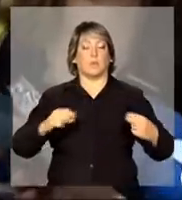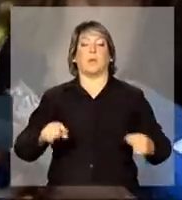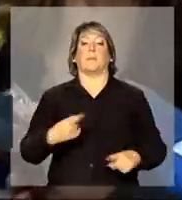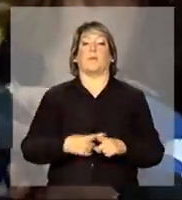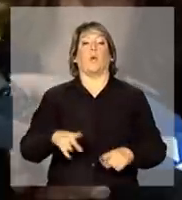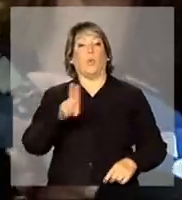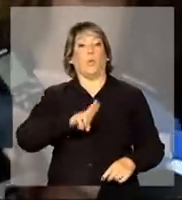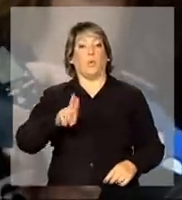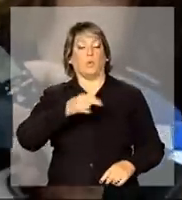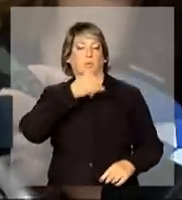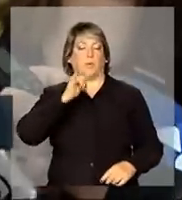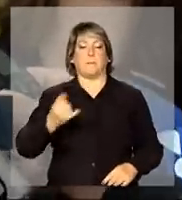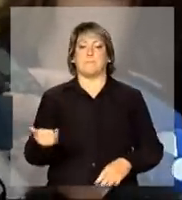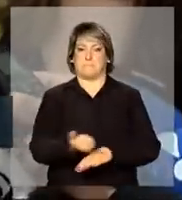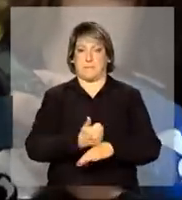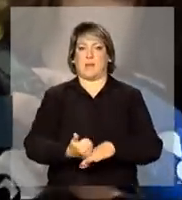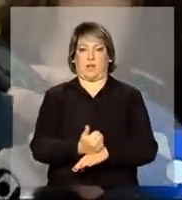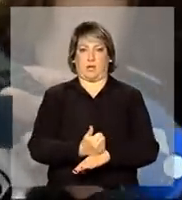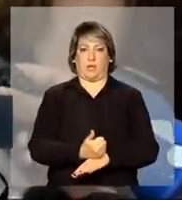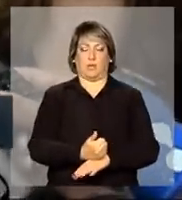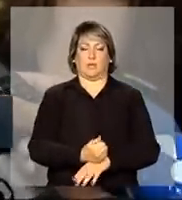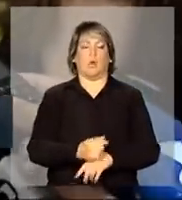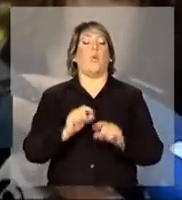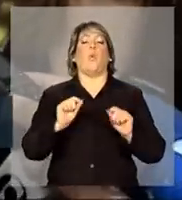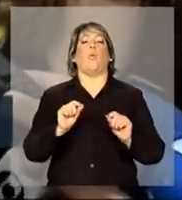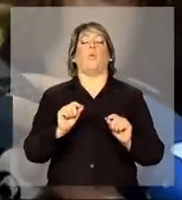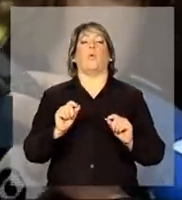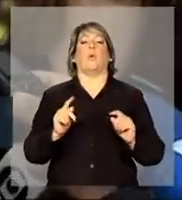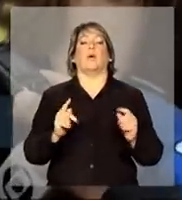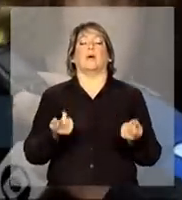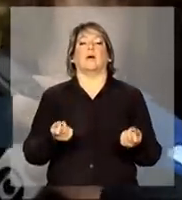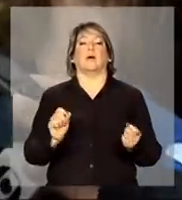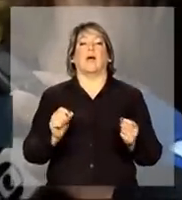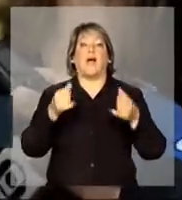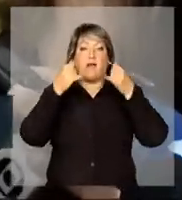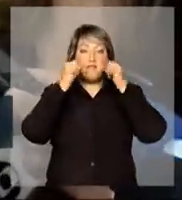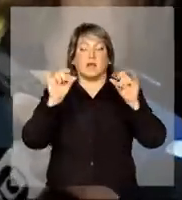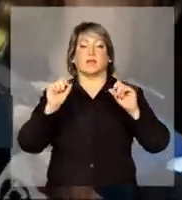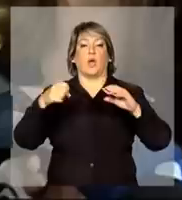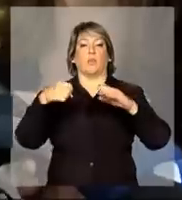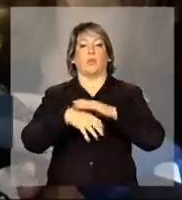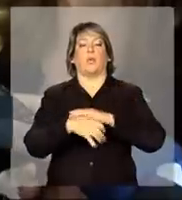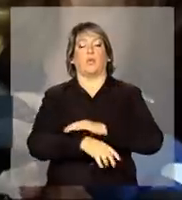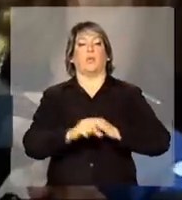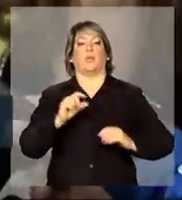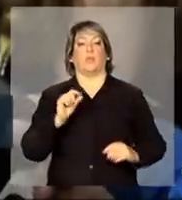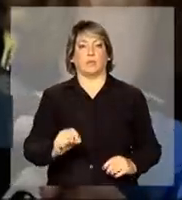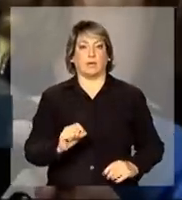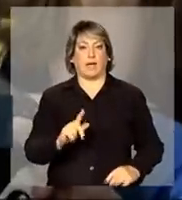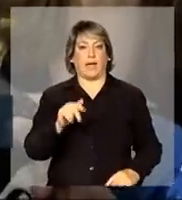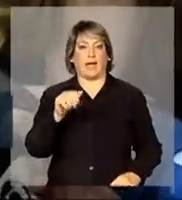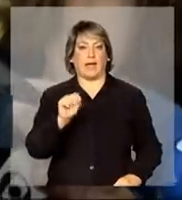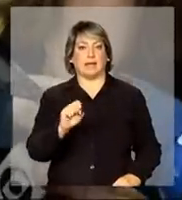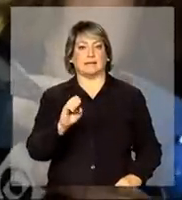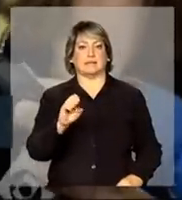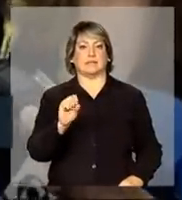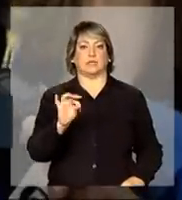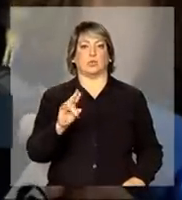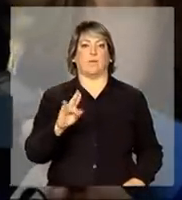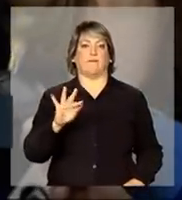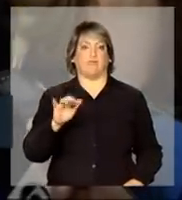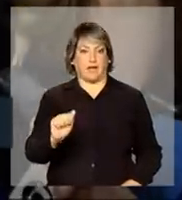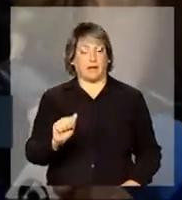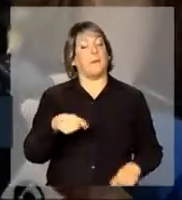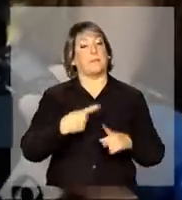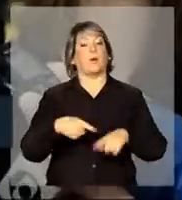da energia. O que que poupa? Poupa emissões de gás de efeito estufa. Por quê? Porque o